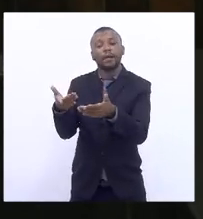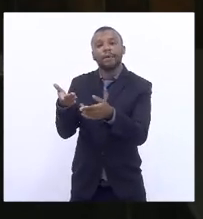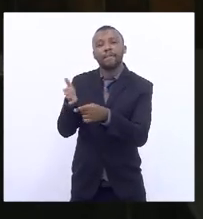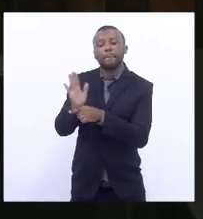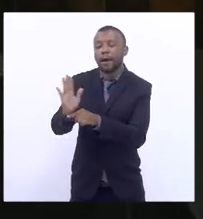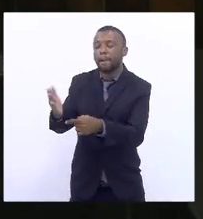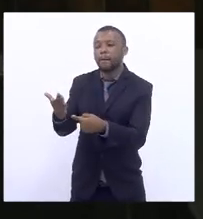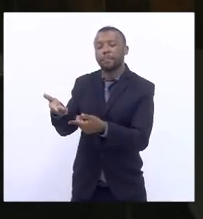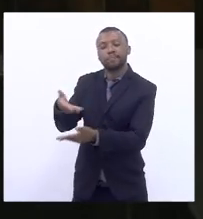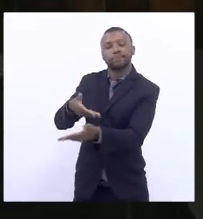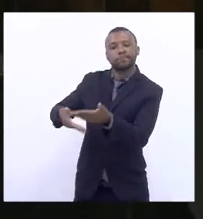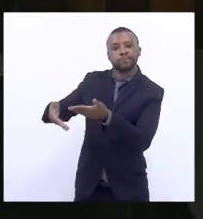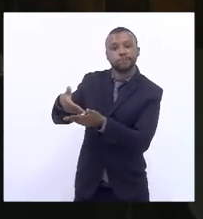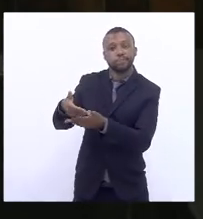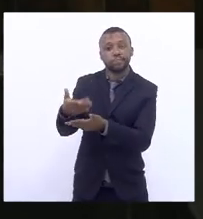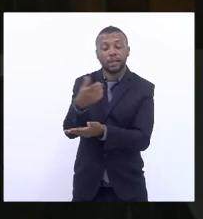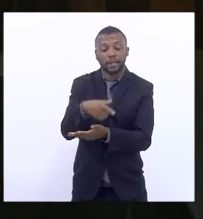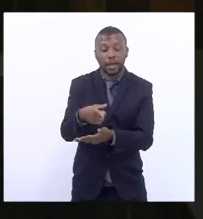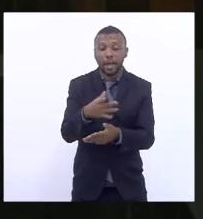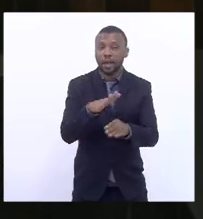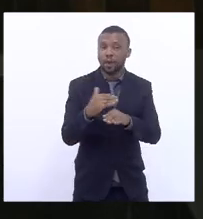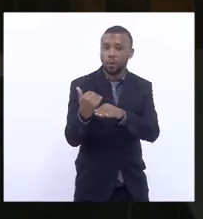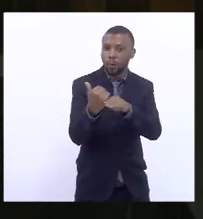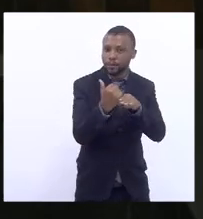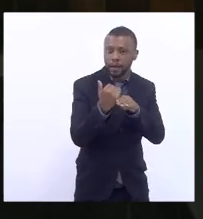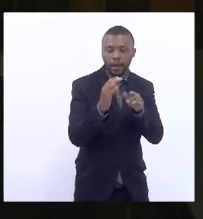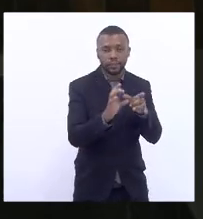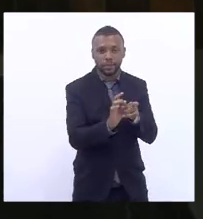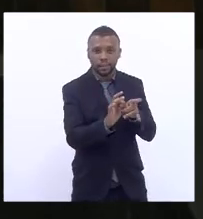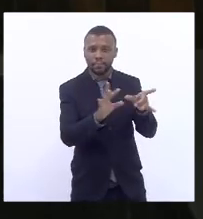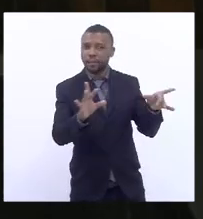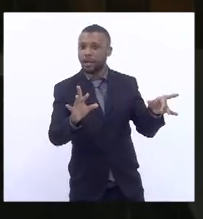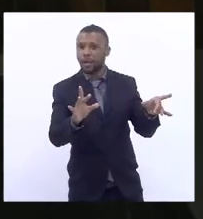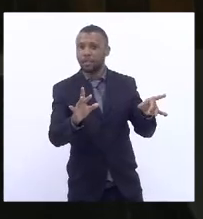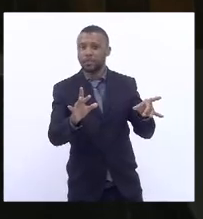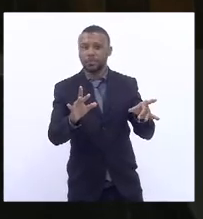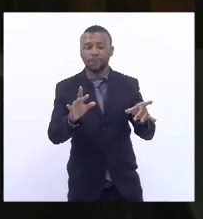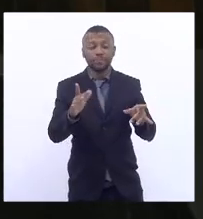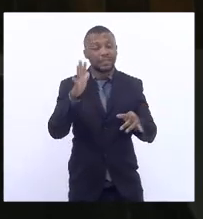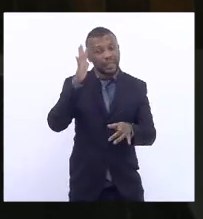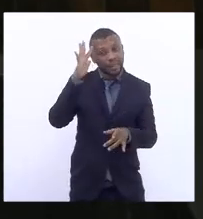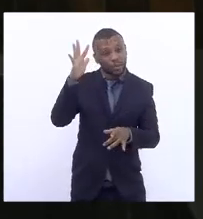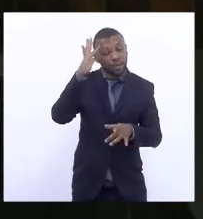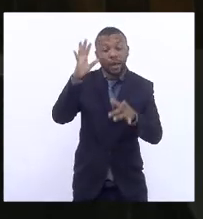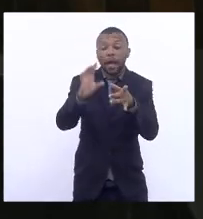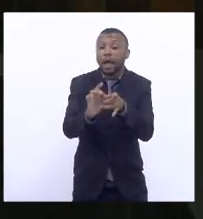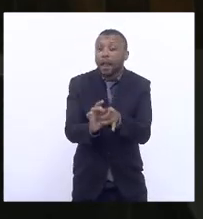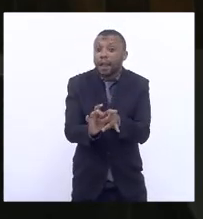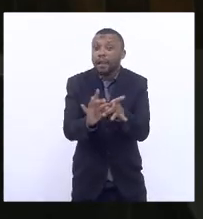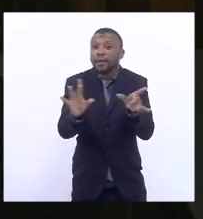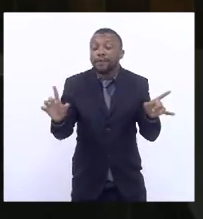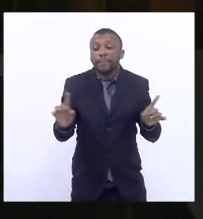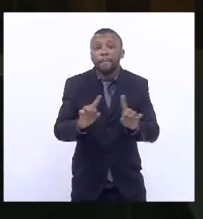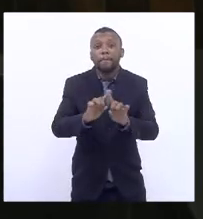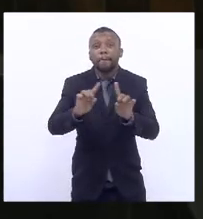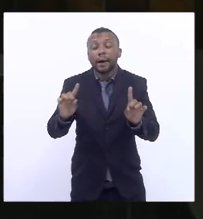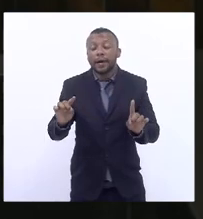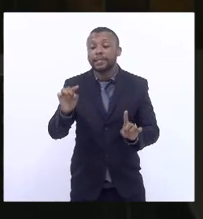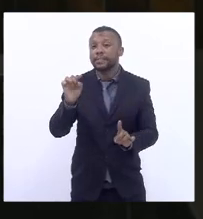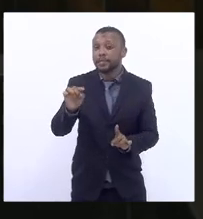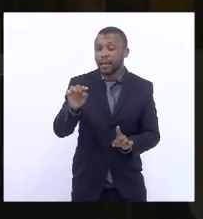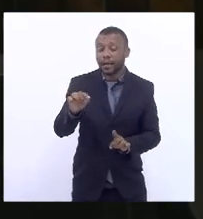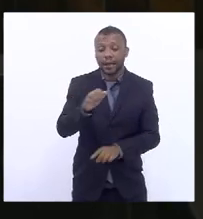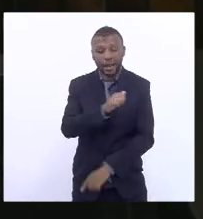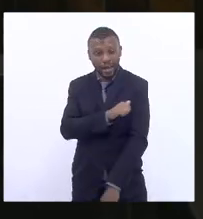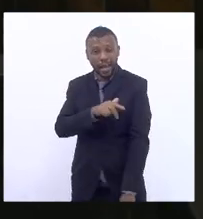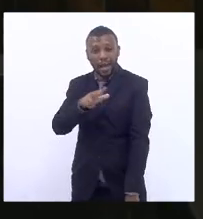também andam juntas. Em tese, todo mundo é livre para ser o que quiser no Brasil, mas aquela aluna me ensinou